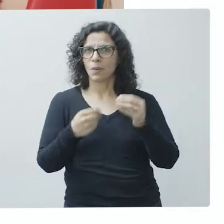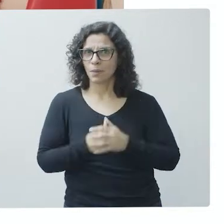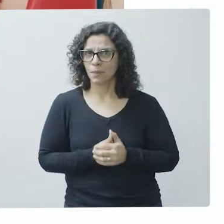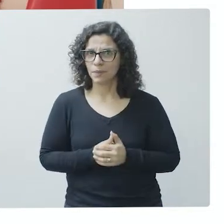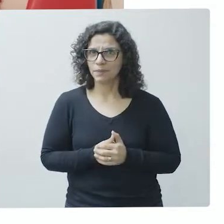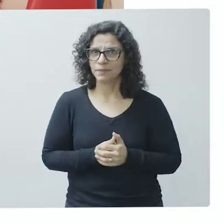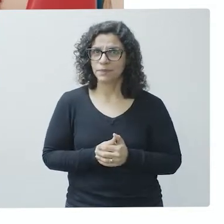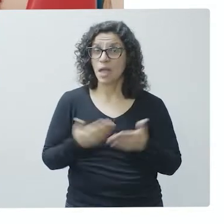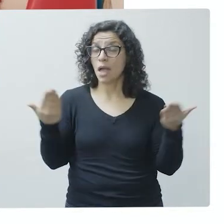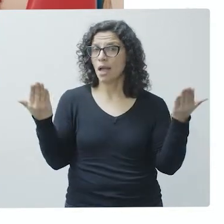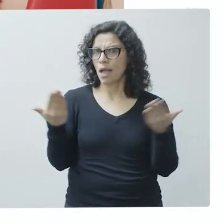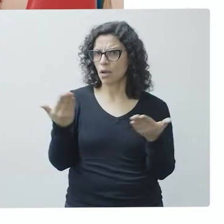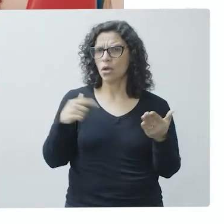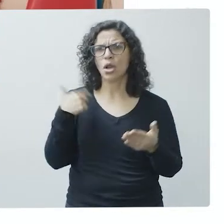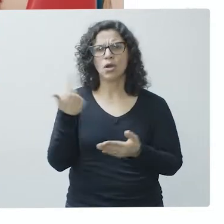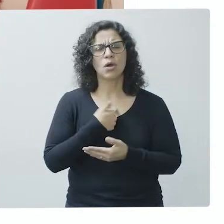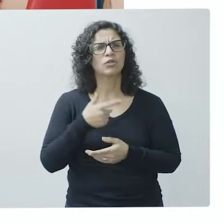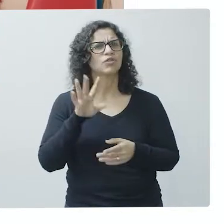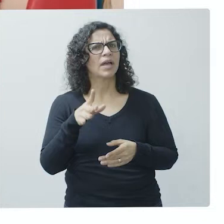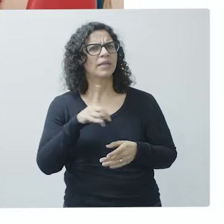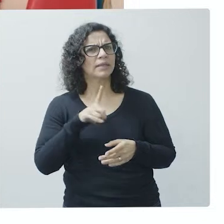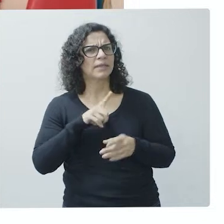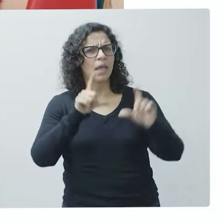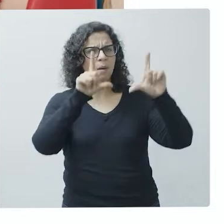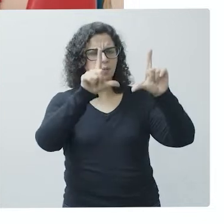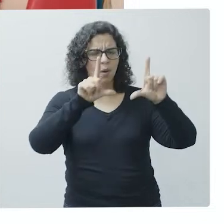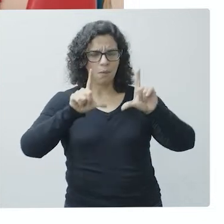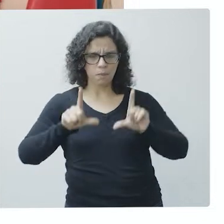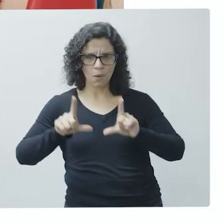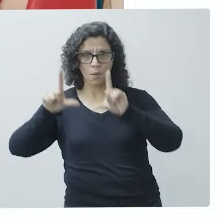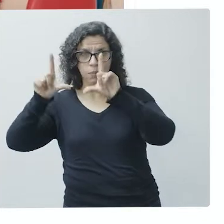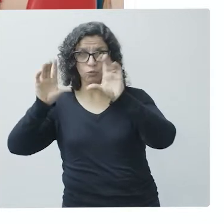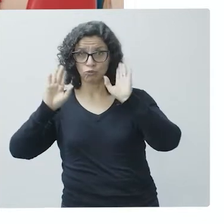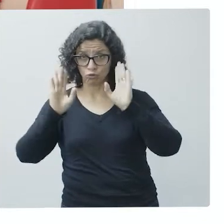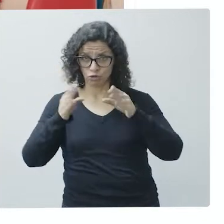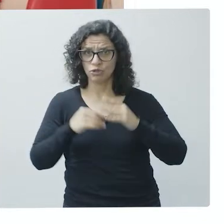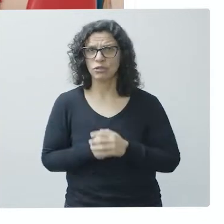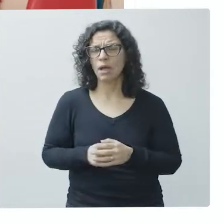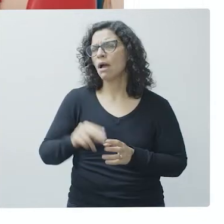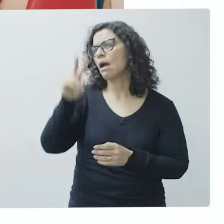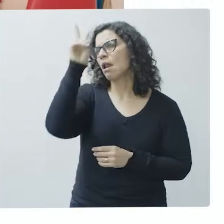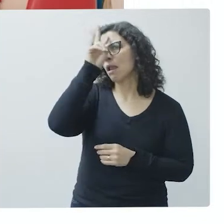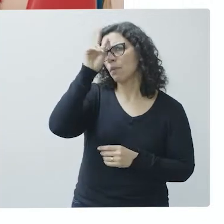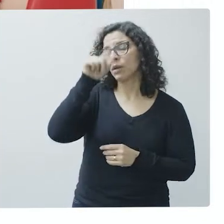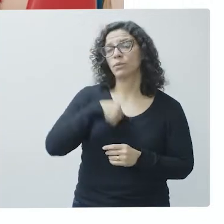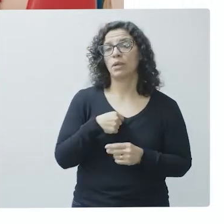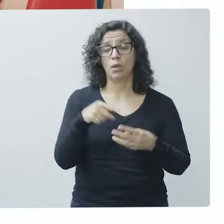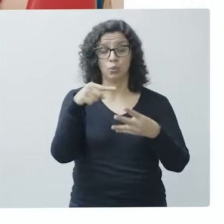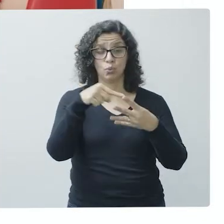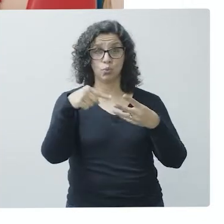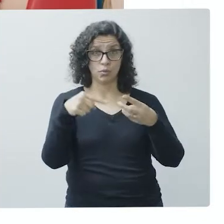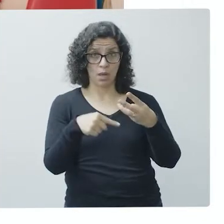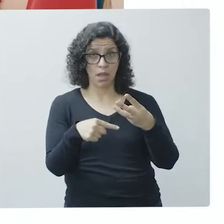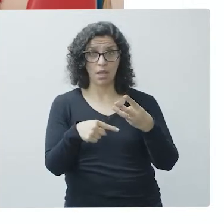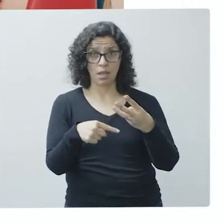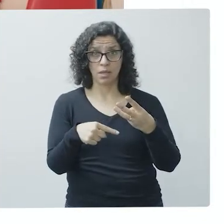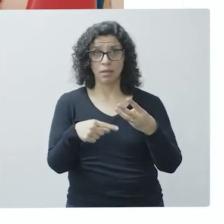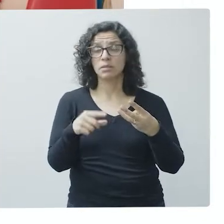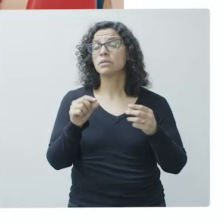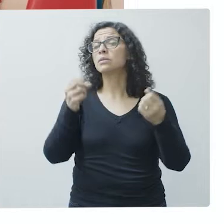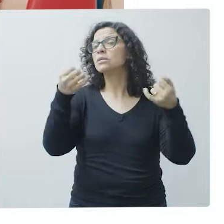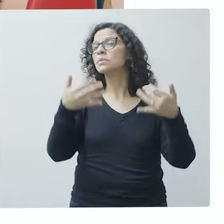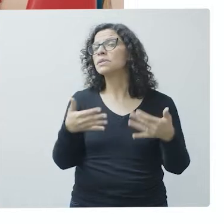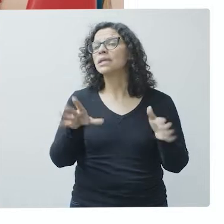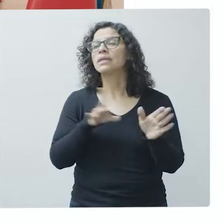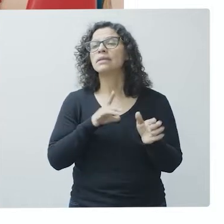Certo? Agora que nós já temos as três imagens, lembrando, essas três imagens, elas fazem